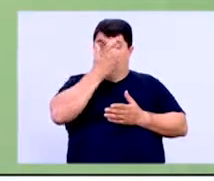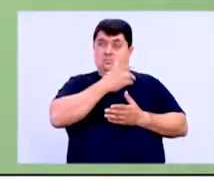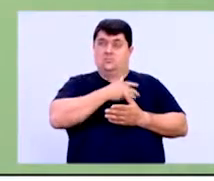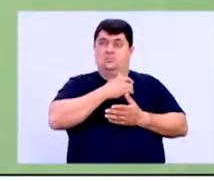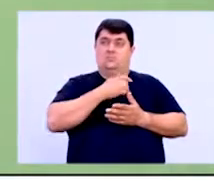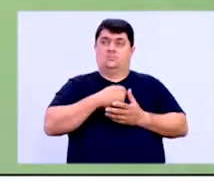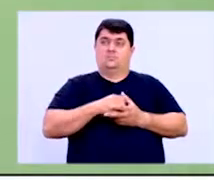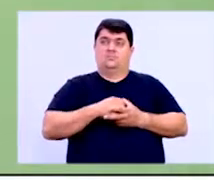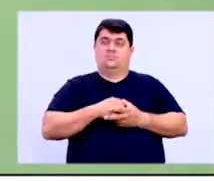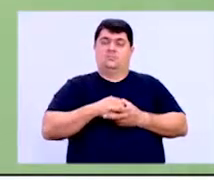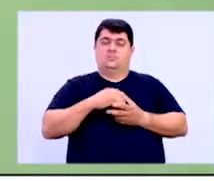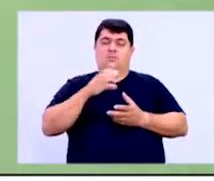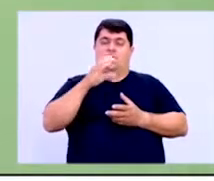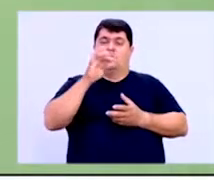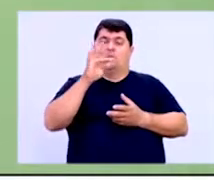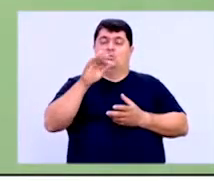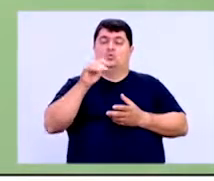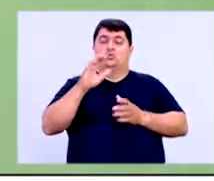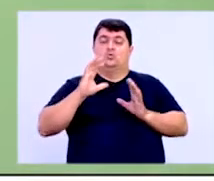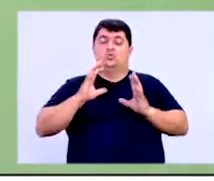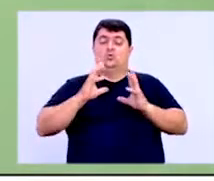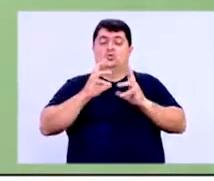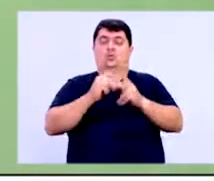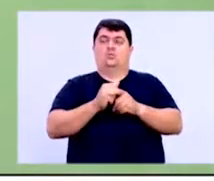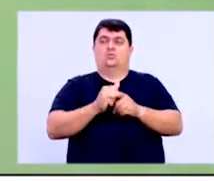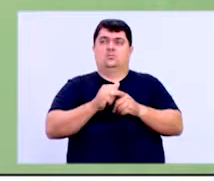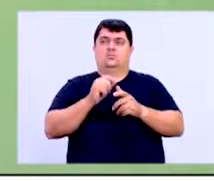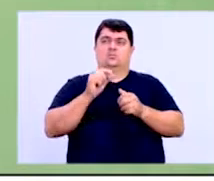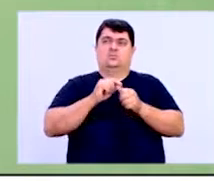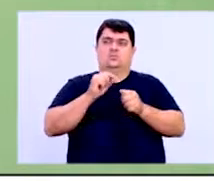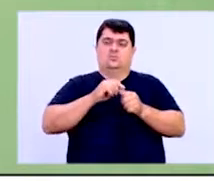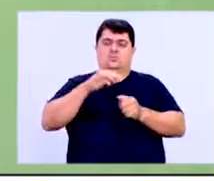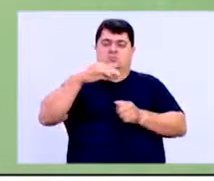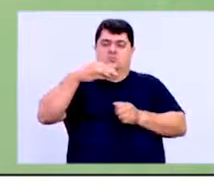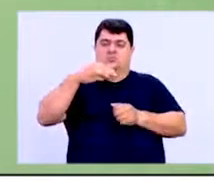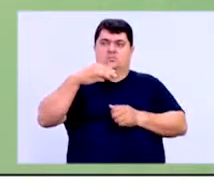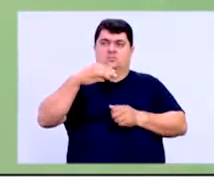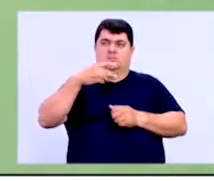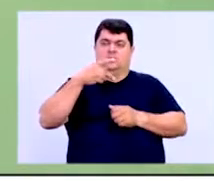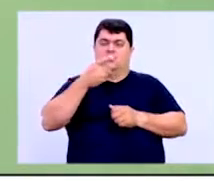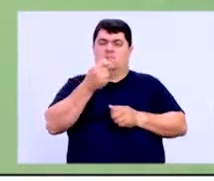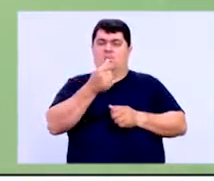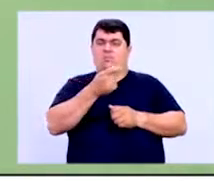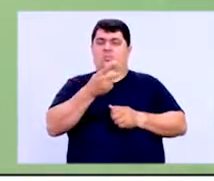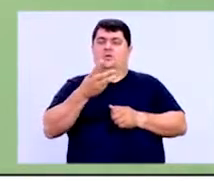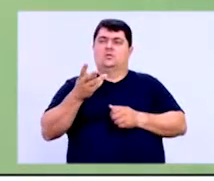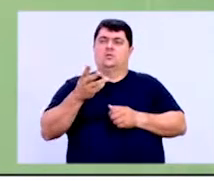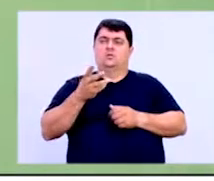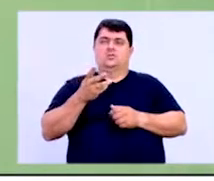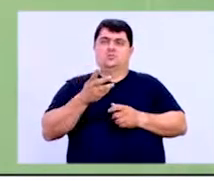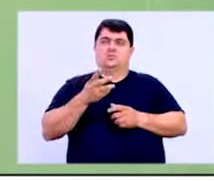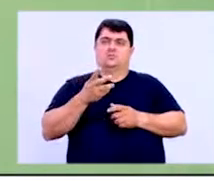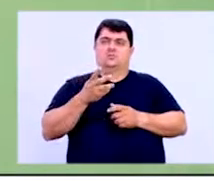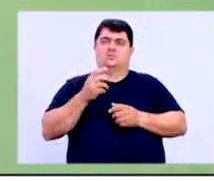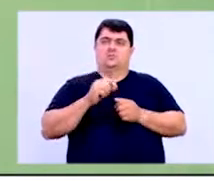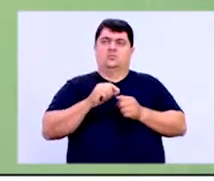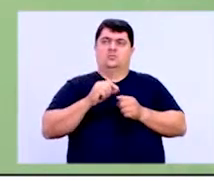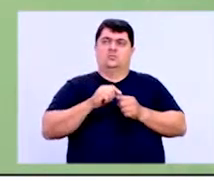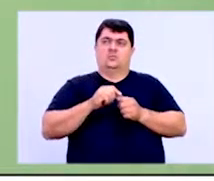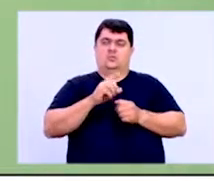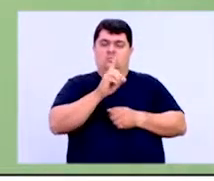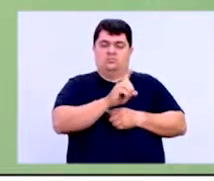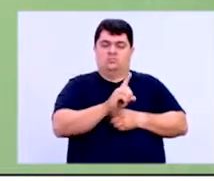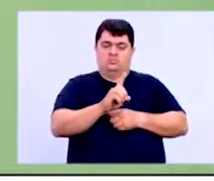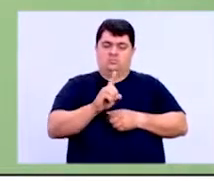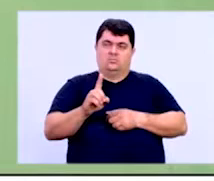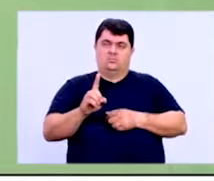Custo total. Para mim fazer a margem de o preço de venda, eu faço por valor